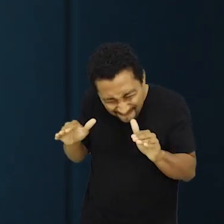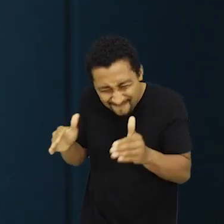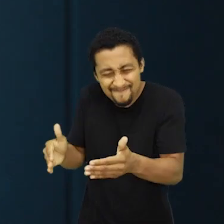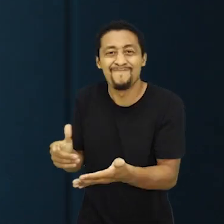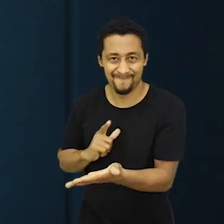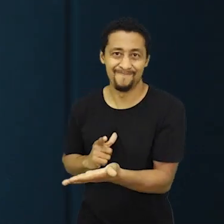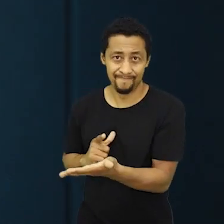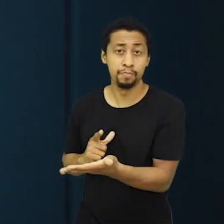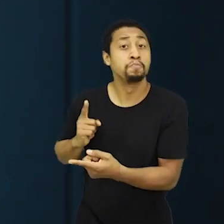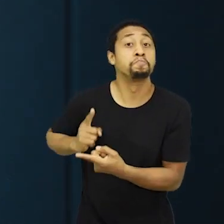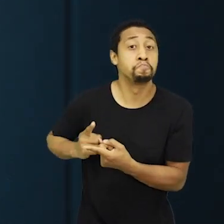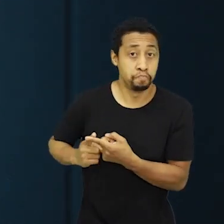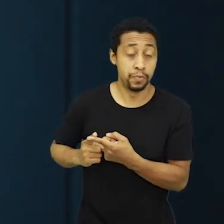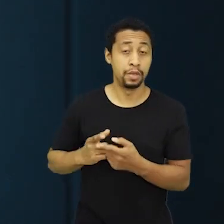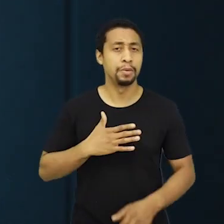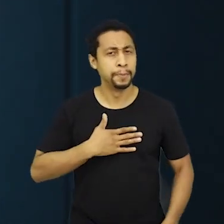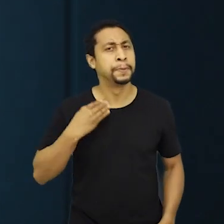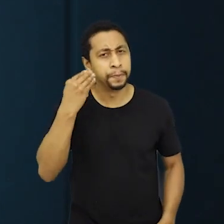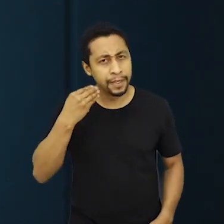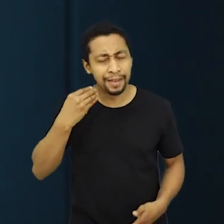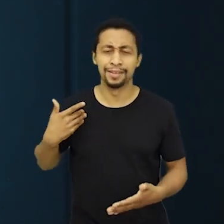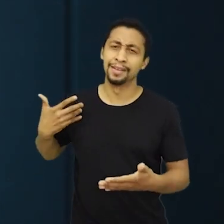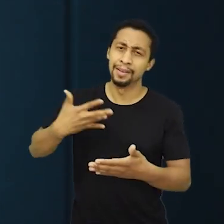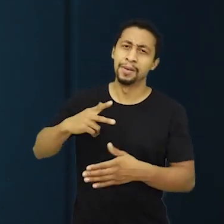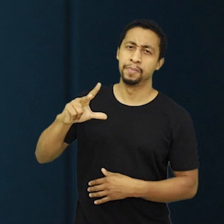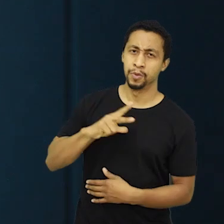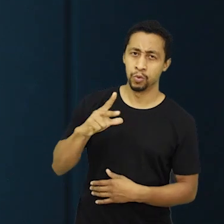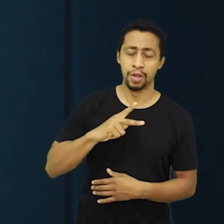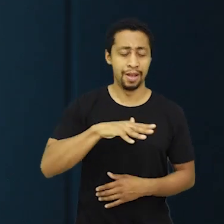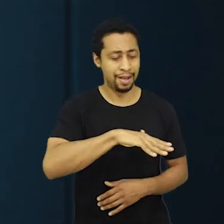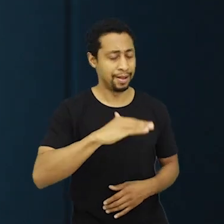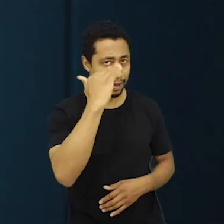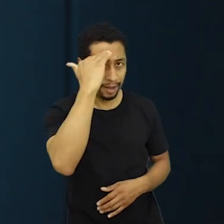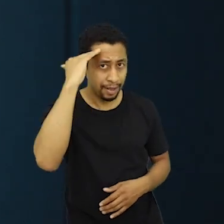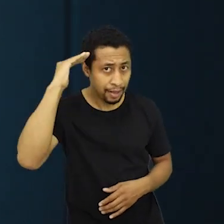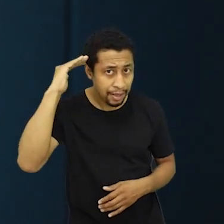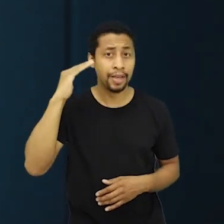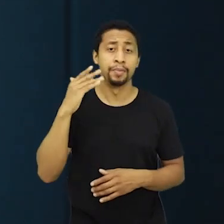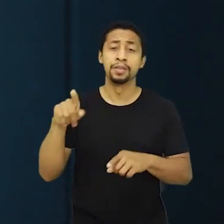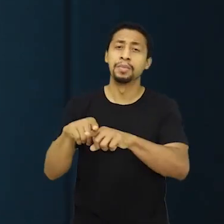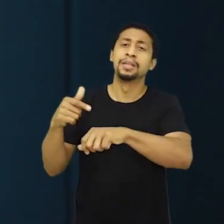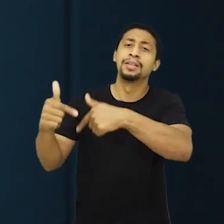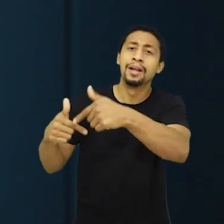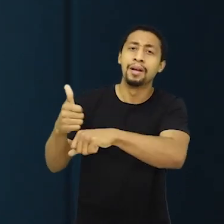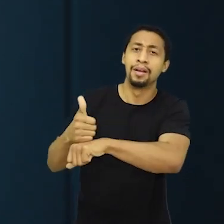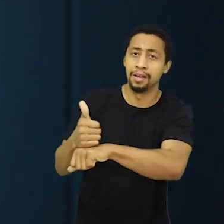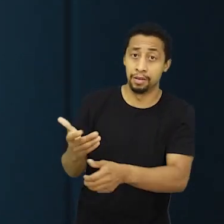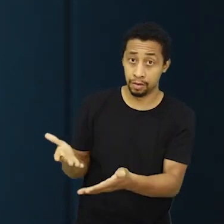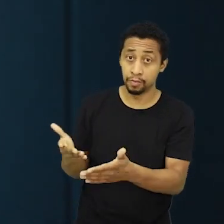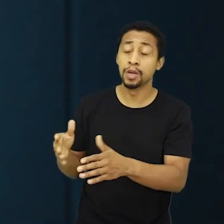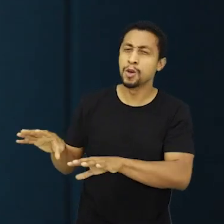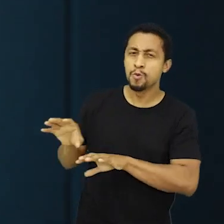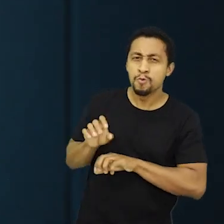minha trajetória pessoal, acadêmica e também a minha trajetória profissional, né, mostrou